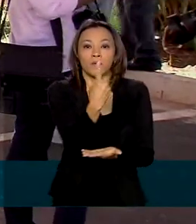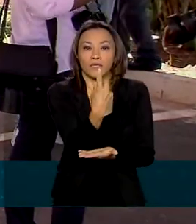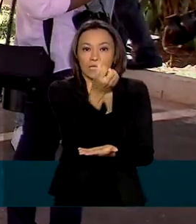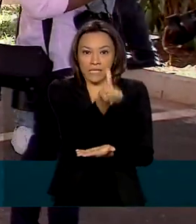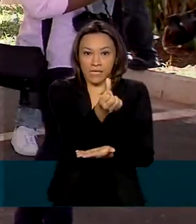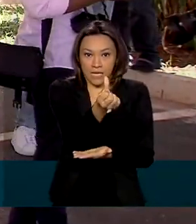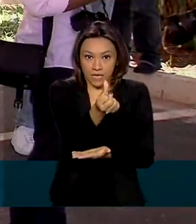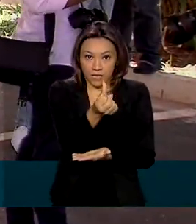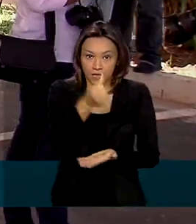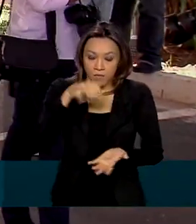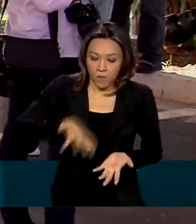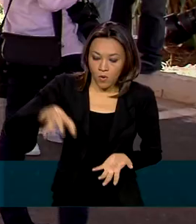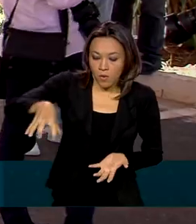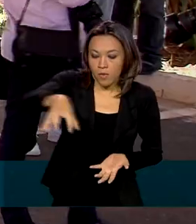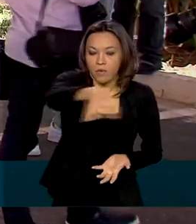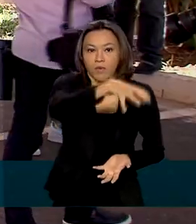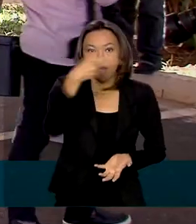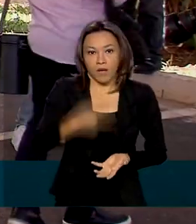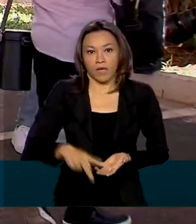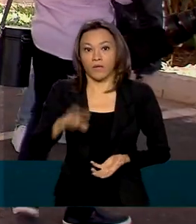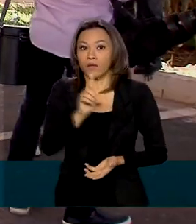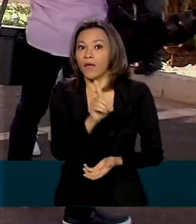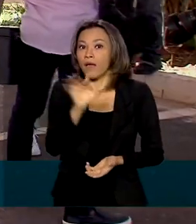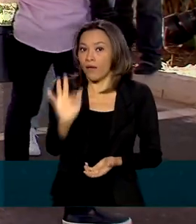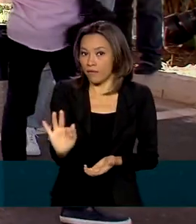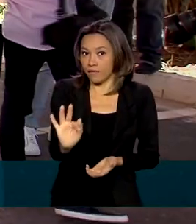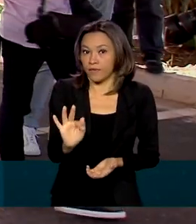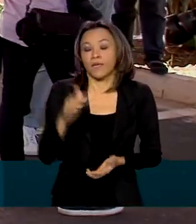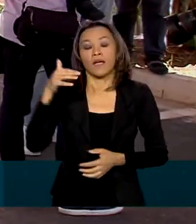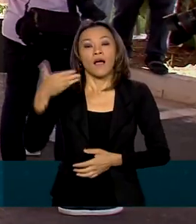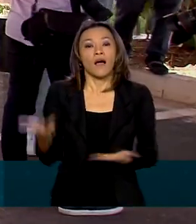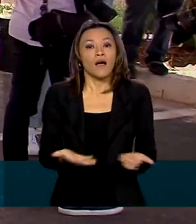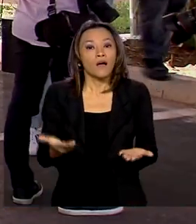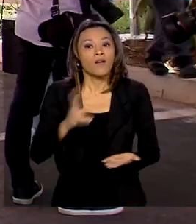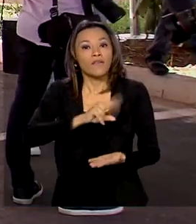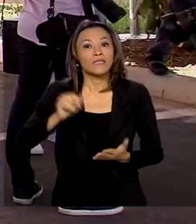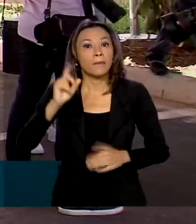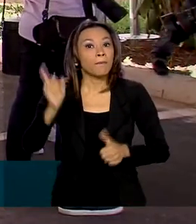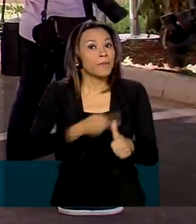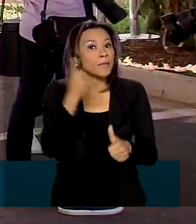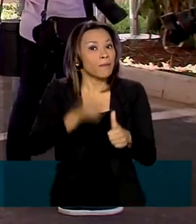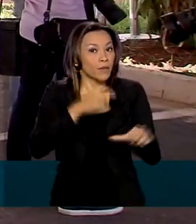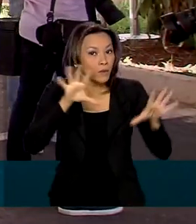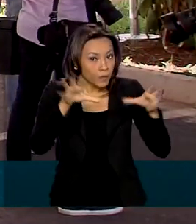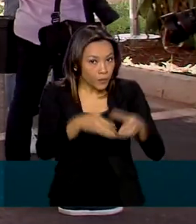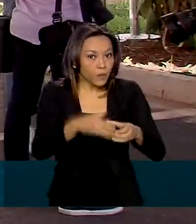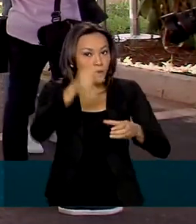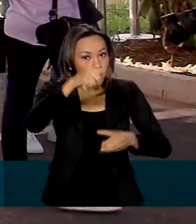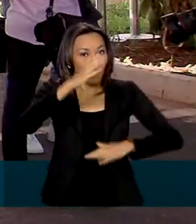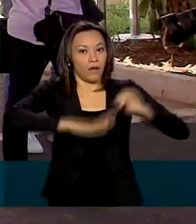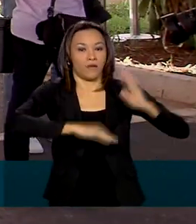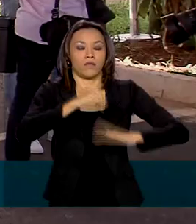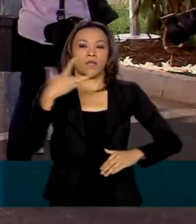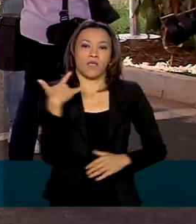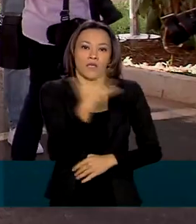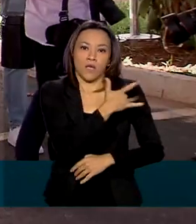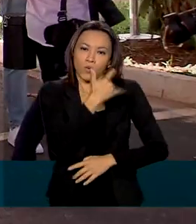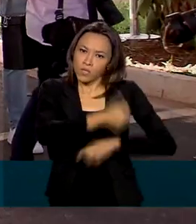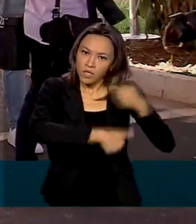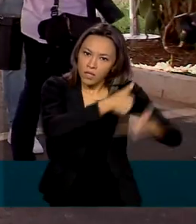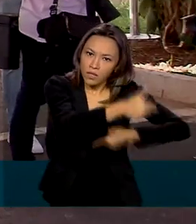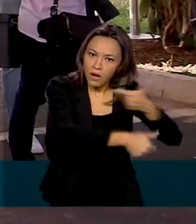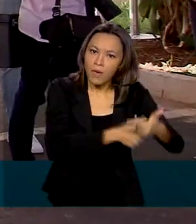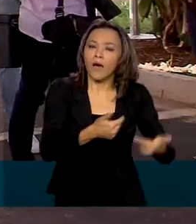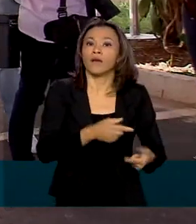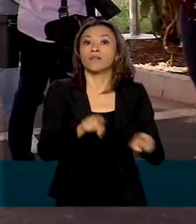de referência do Distrito Federal nesse primeiro momento serão vacinados os profissionais de saúde que atuam na linha de frente do combate à